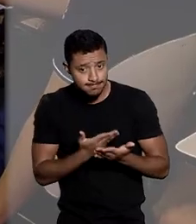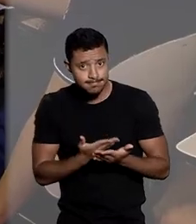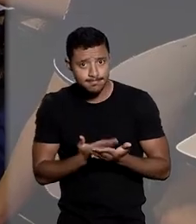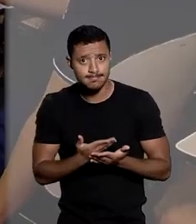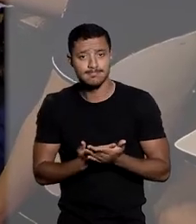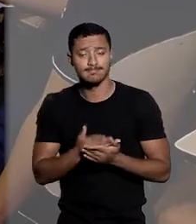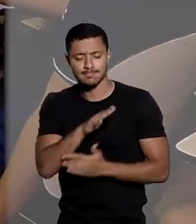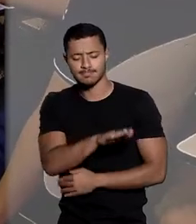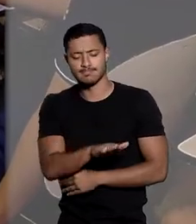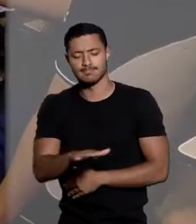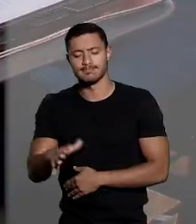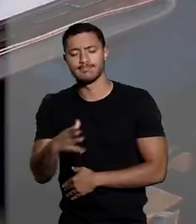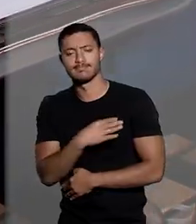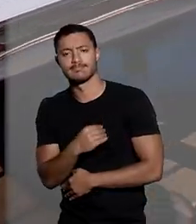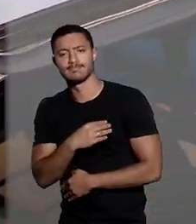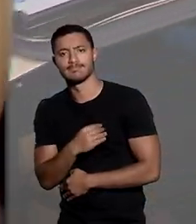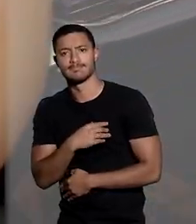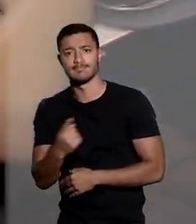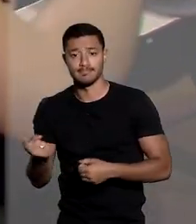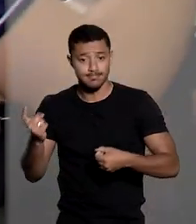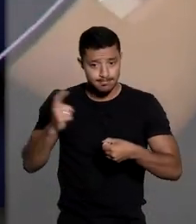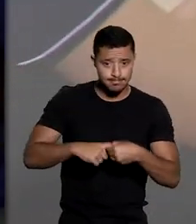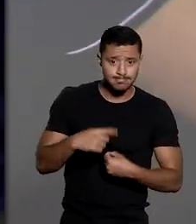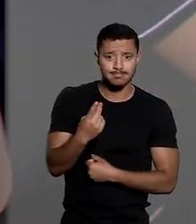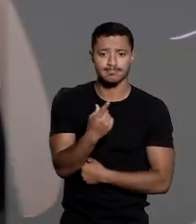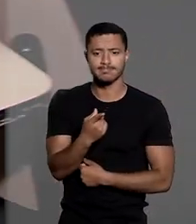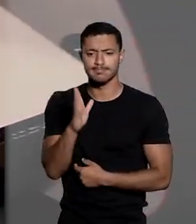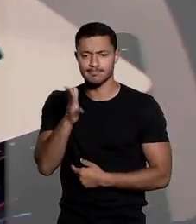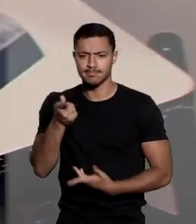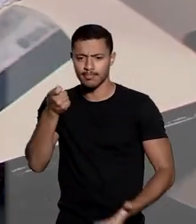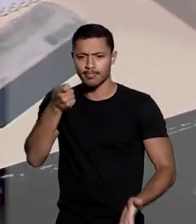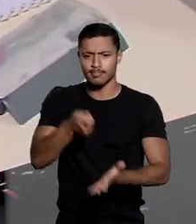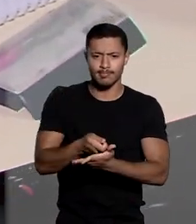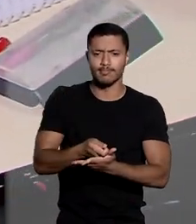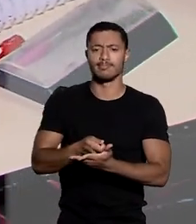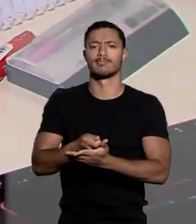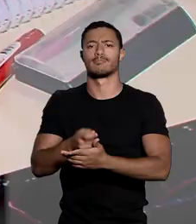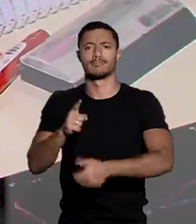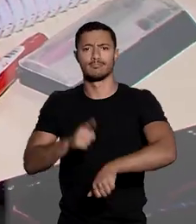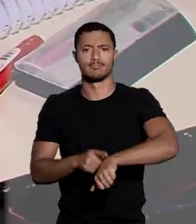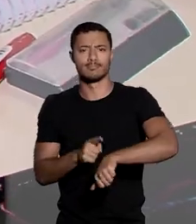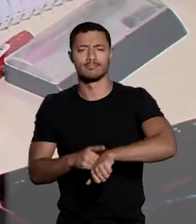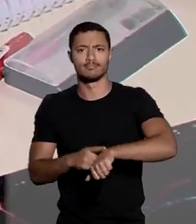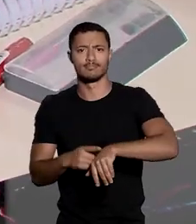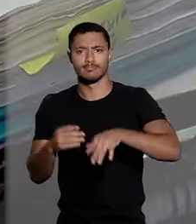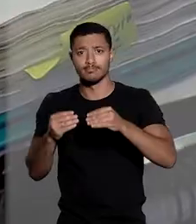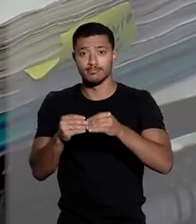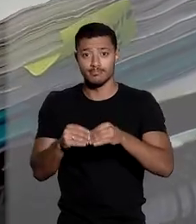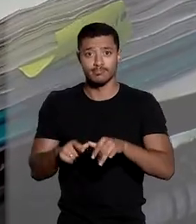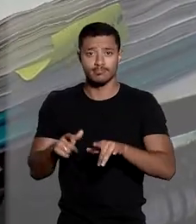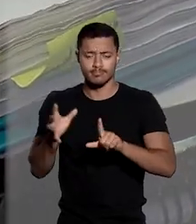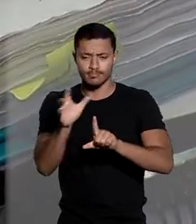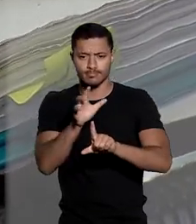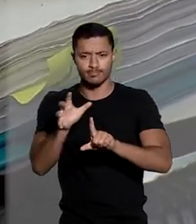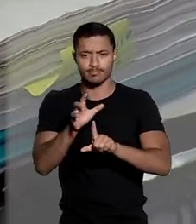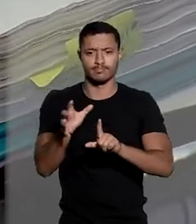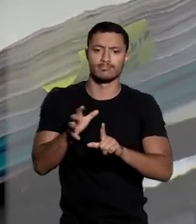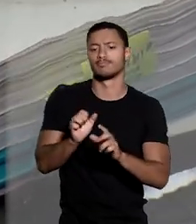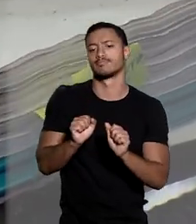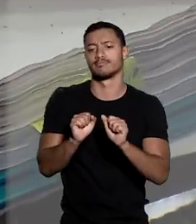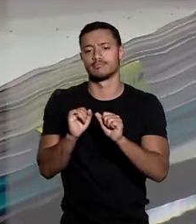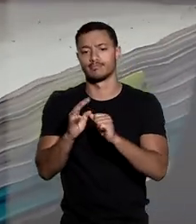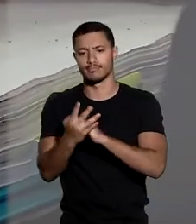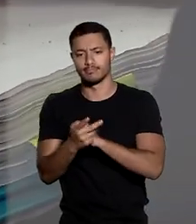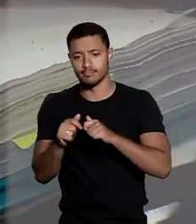escolares de seus filhos e a devolução parcial dos valores pagos durante o período de calamidade pública provocado pela pandemia